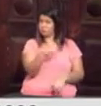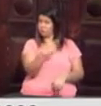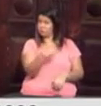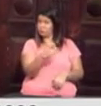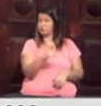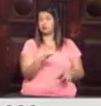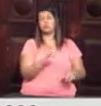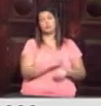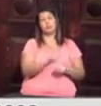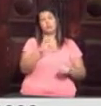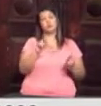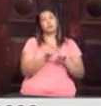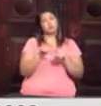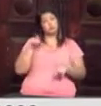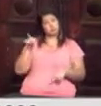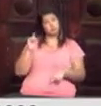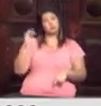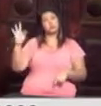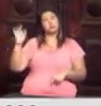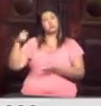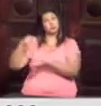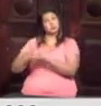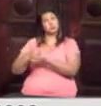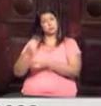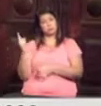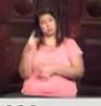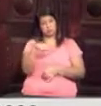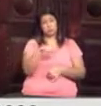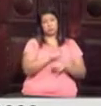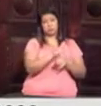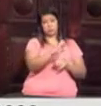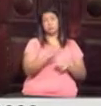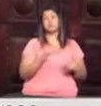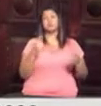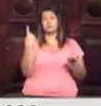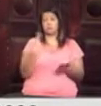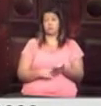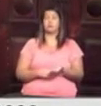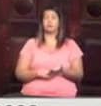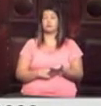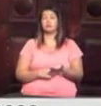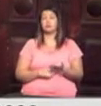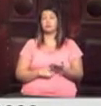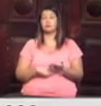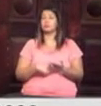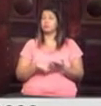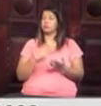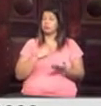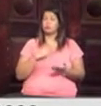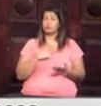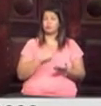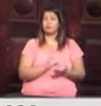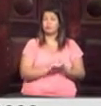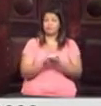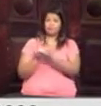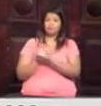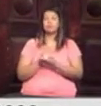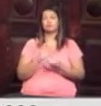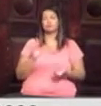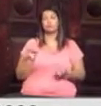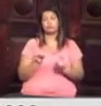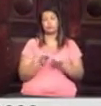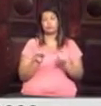União para com o Estado, um acordo equilibrado que aporte recursos ao Estado do Rio de Janeiro, com a